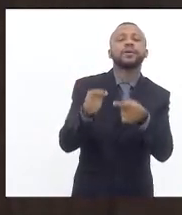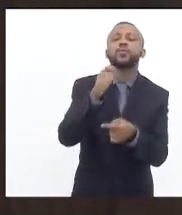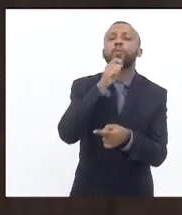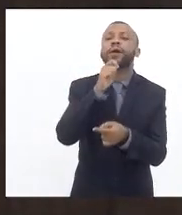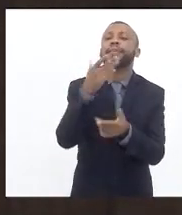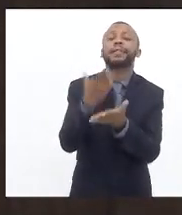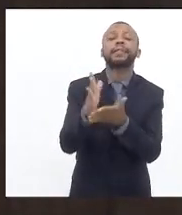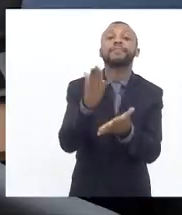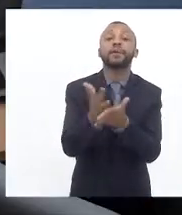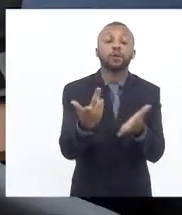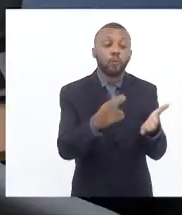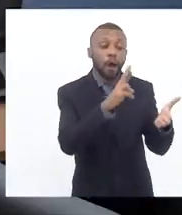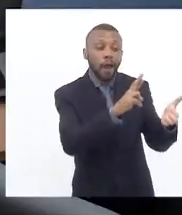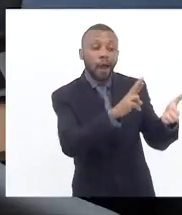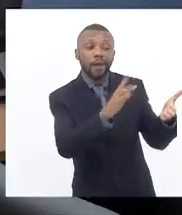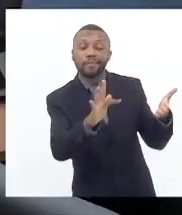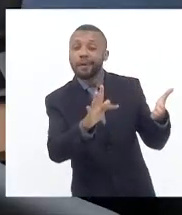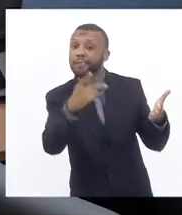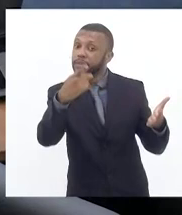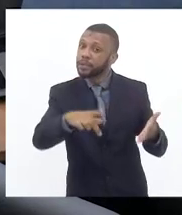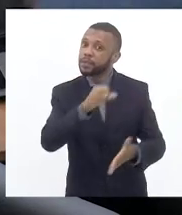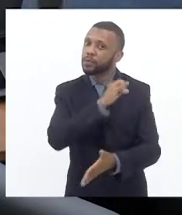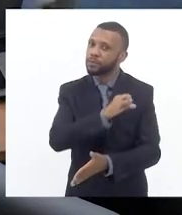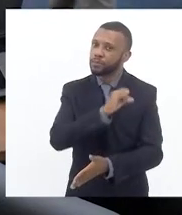regime de recuperação fiscal deste estado